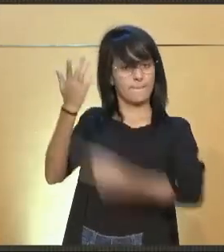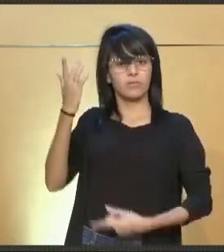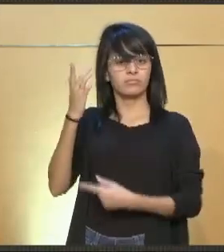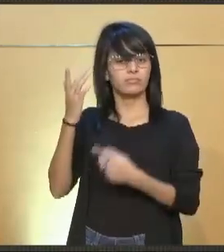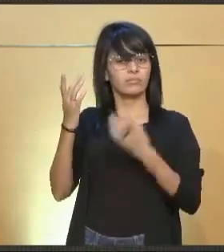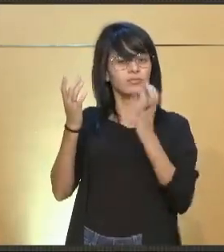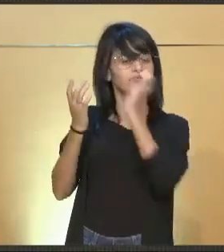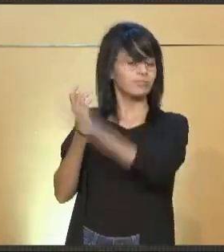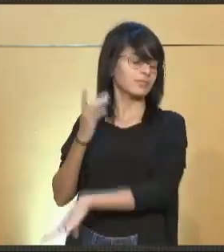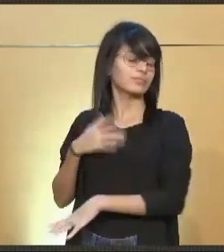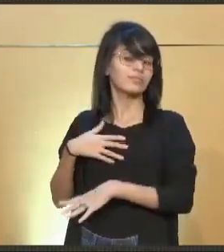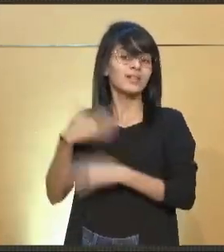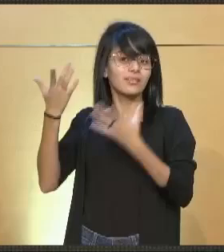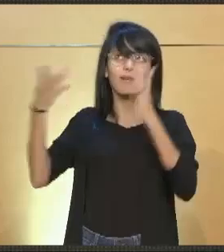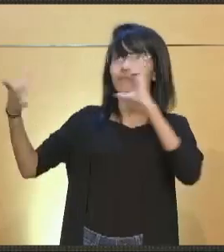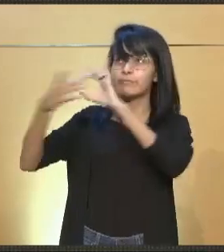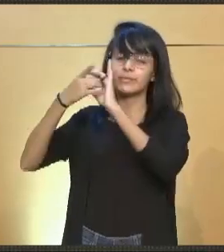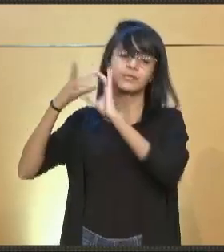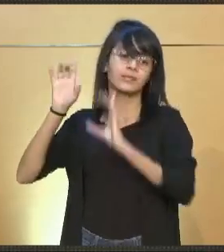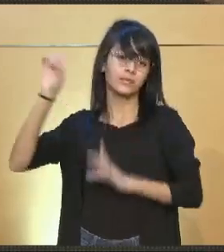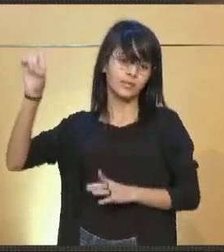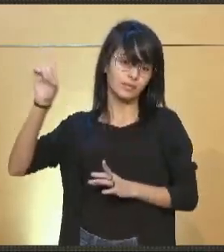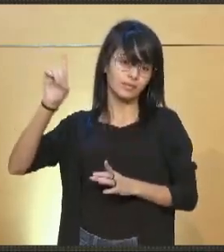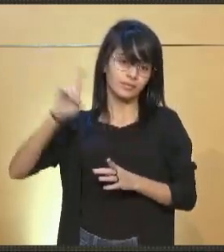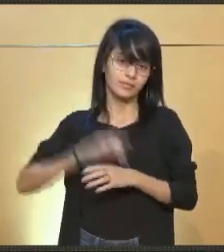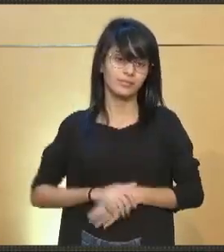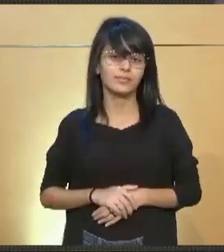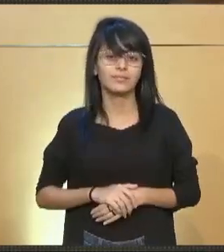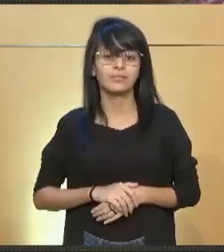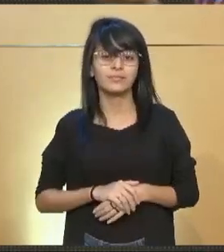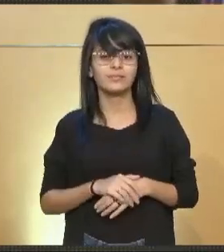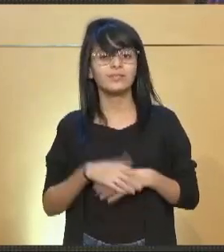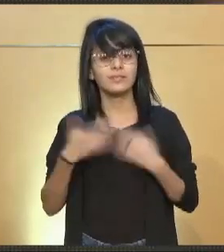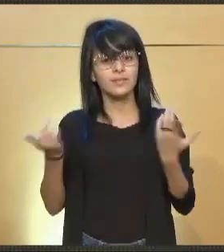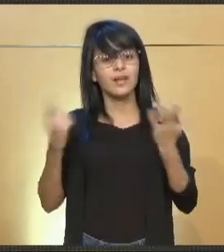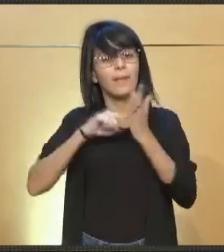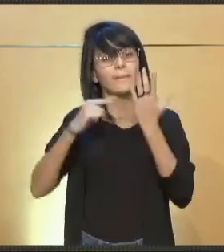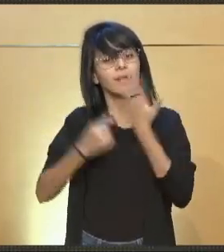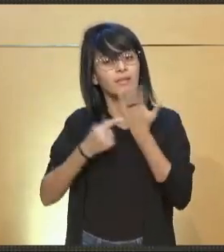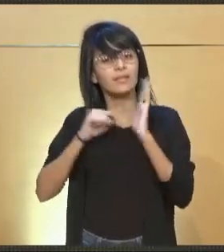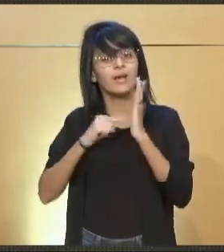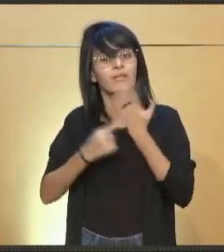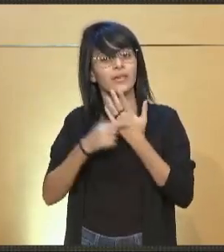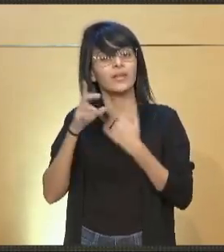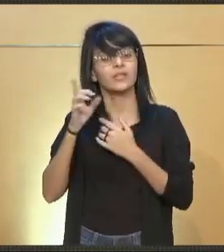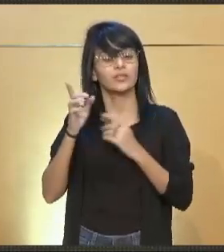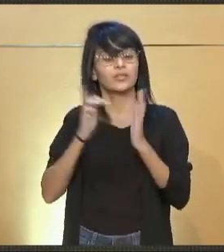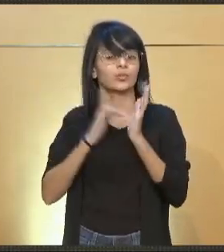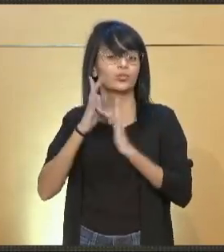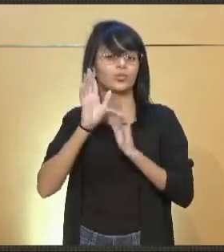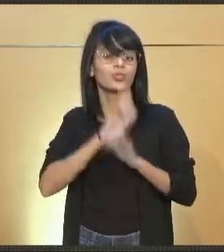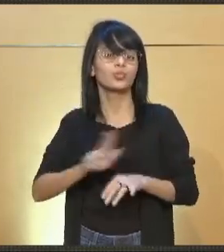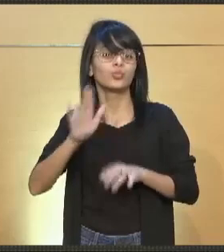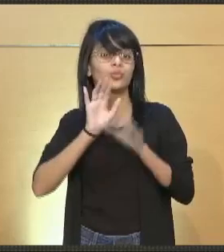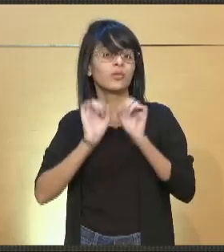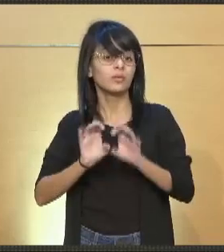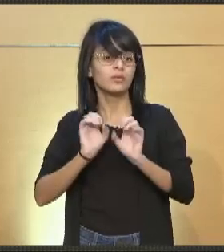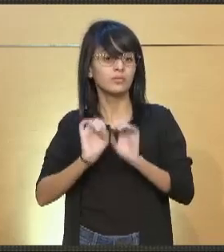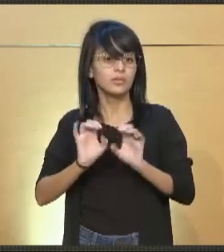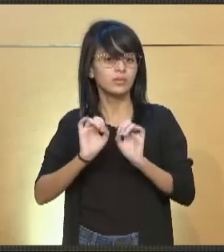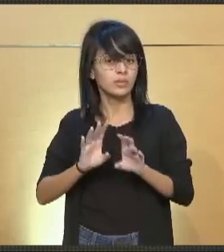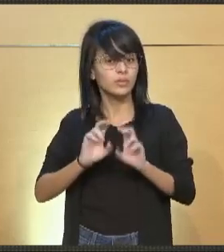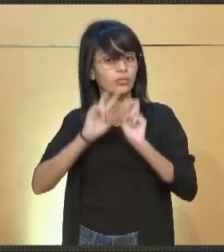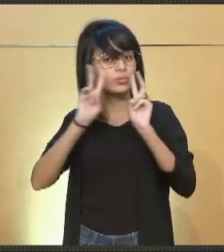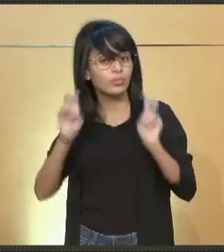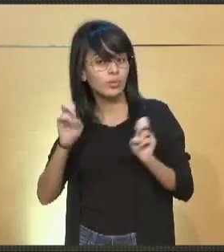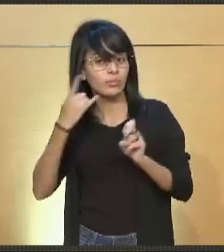não perder o reino como um corpo todo para ser lançado no inferno. São as metáforas que Jesus usa dentro do ensino sobre a